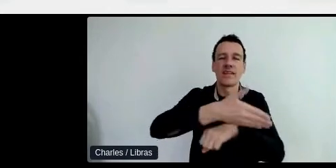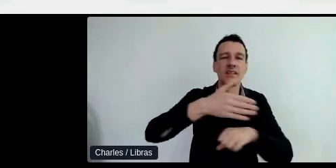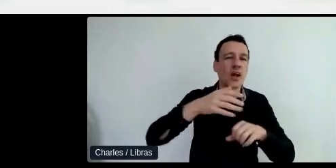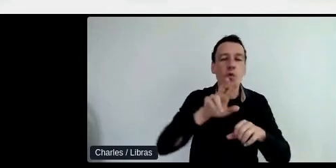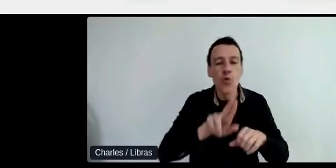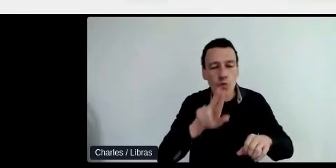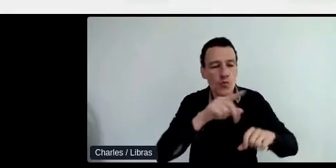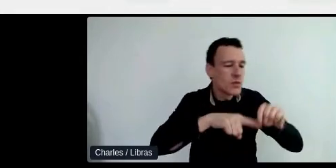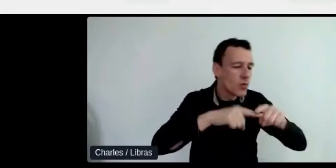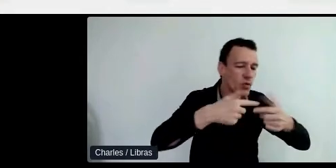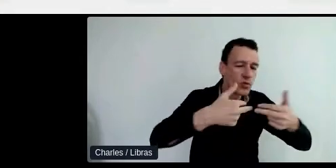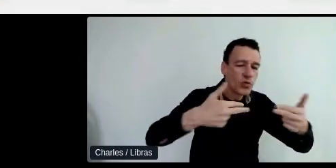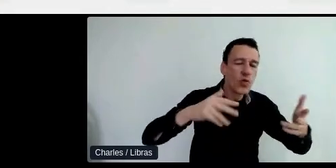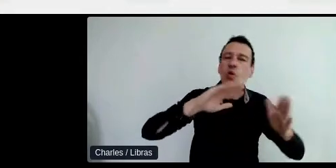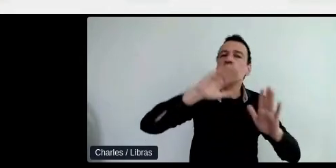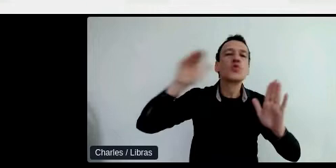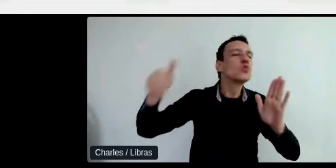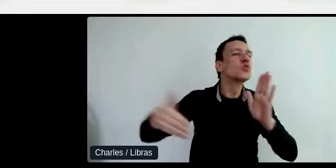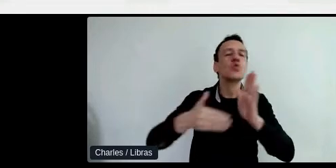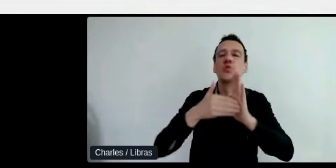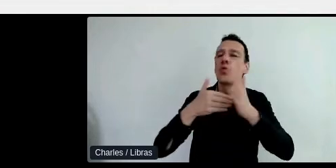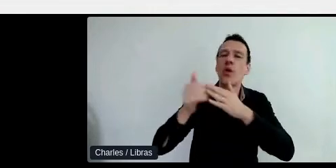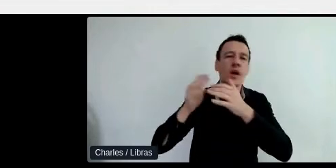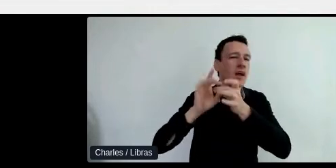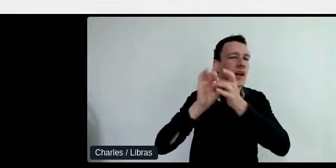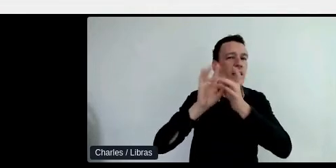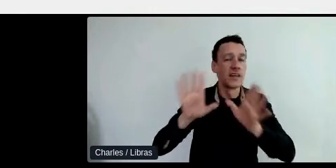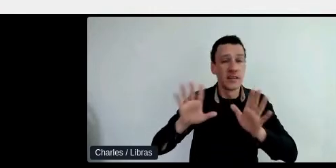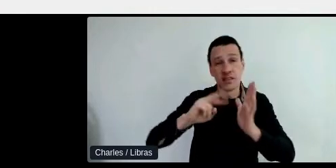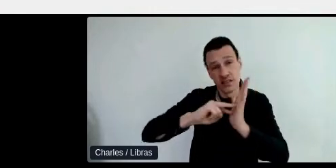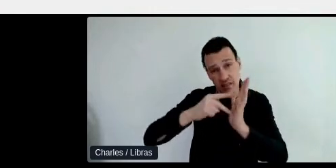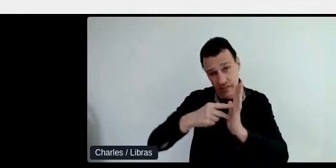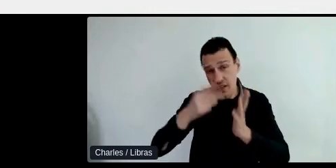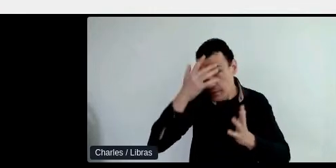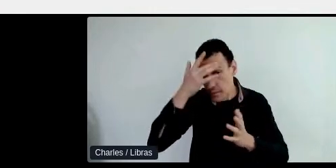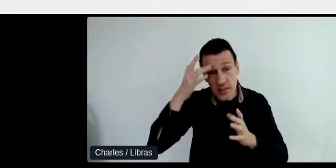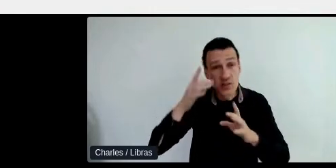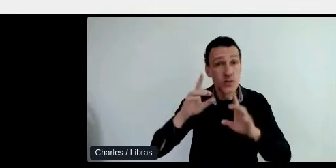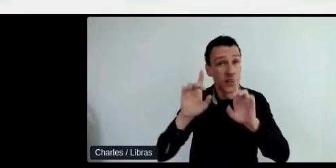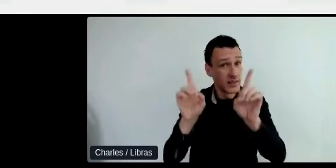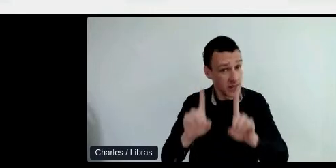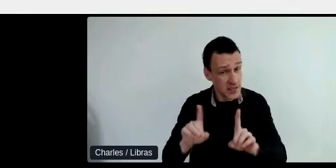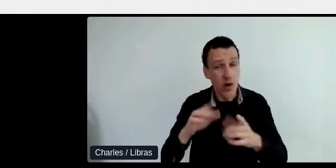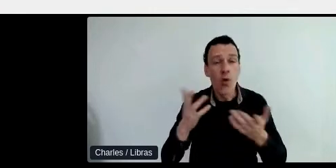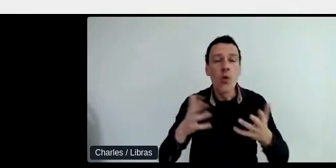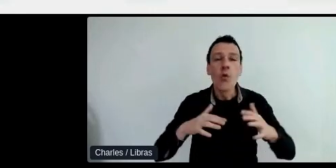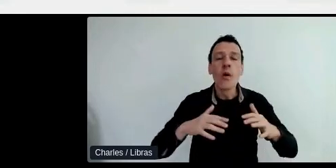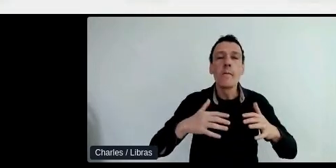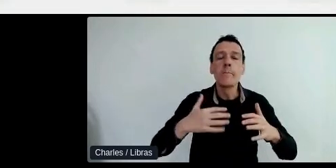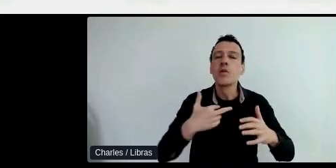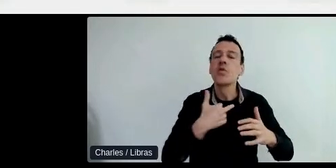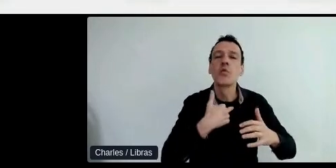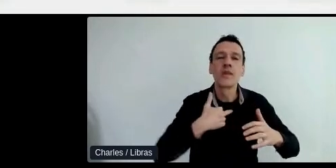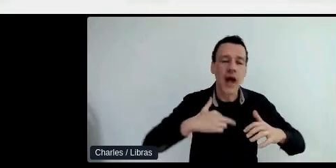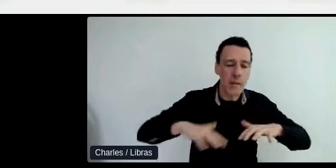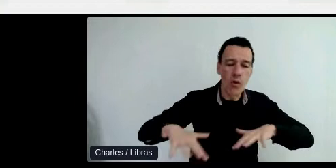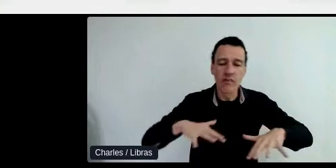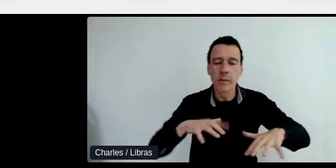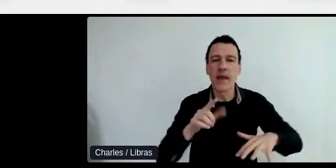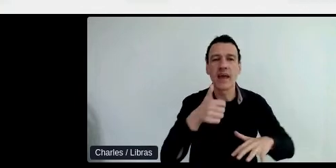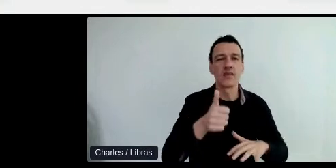estou incluindo pessoas com deficiência ou com mobilidade reduzida, seja, como foi citado